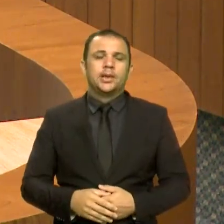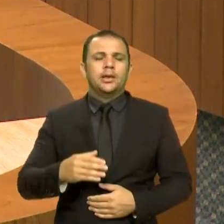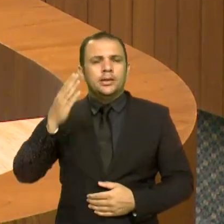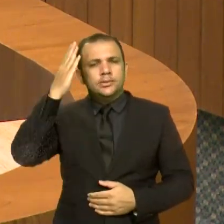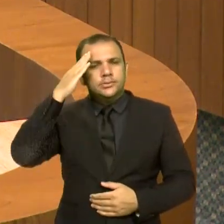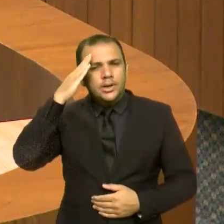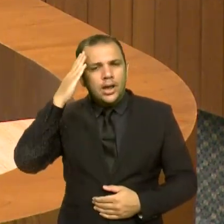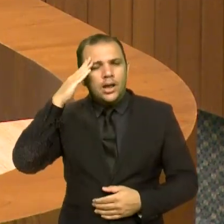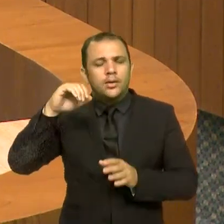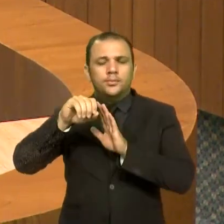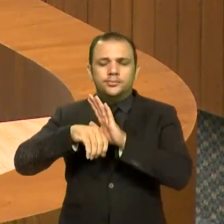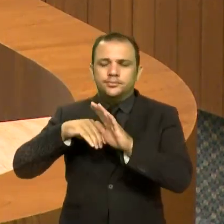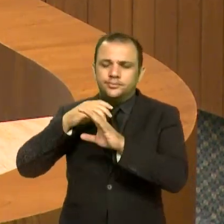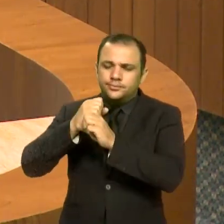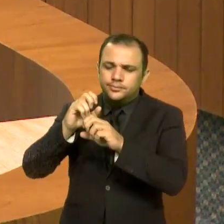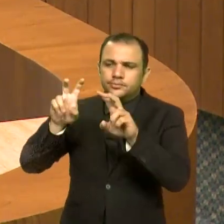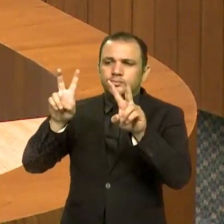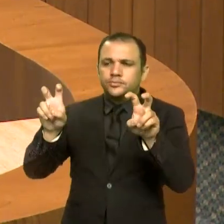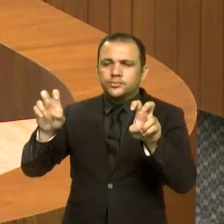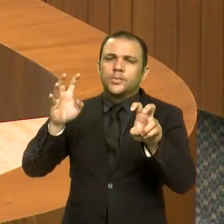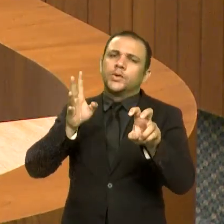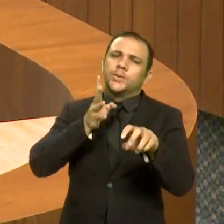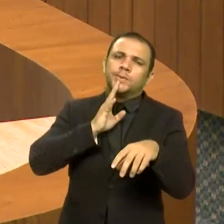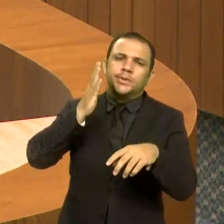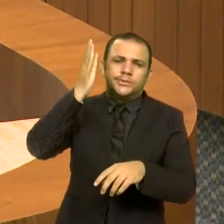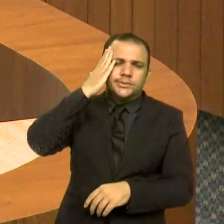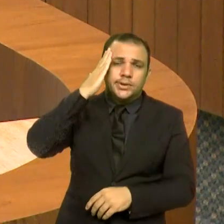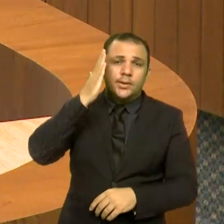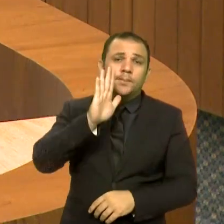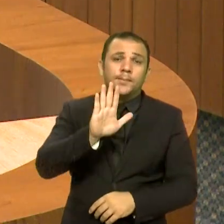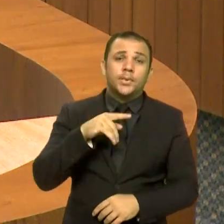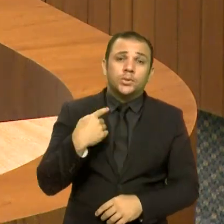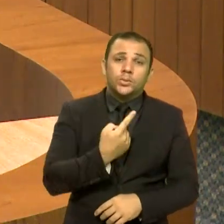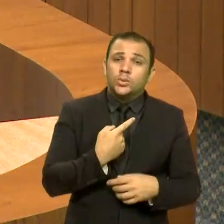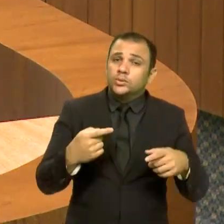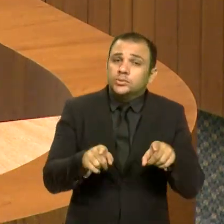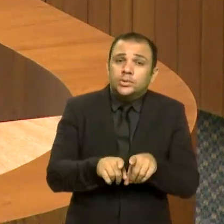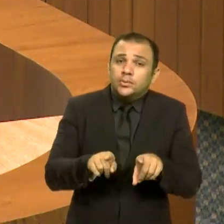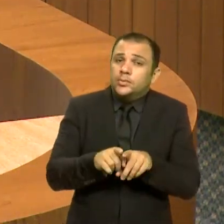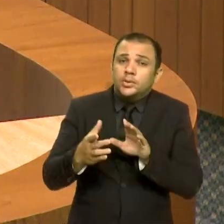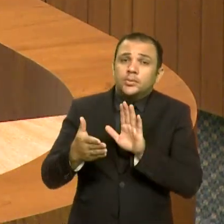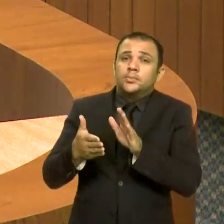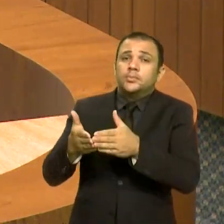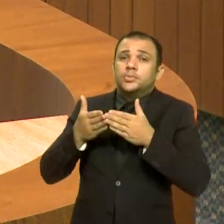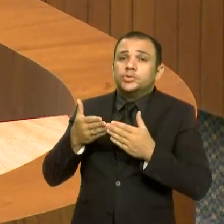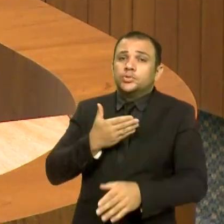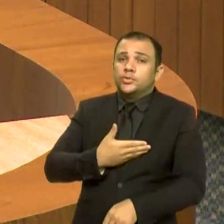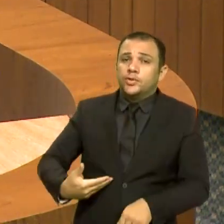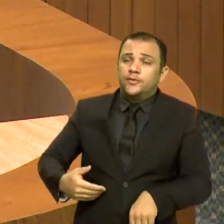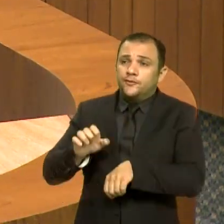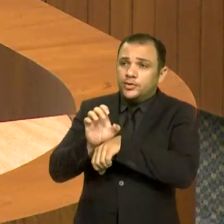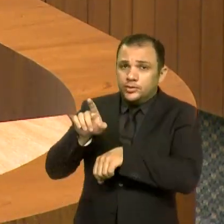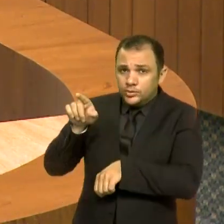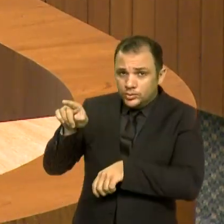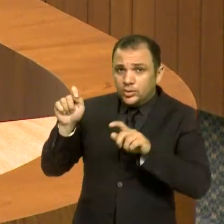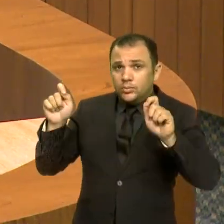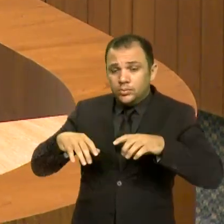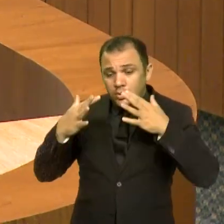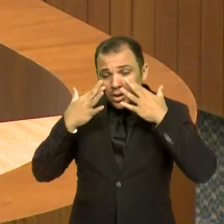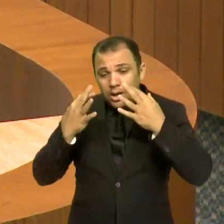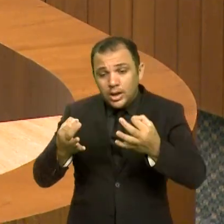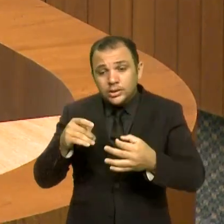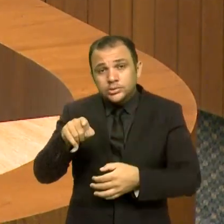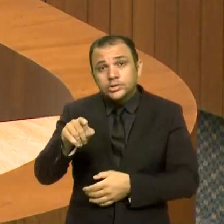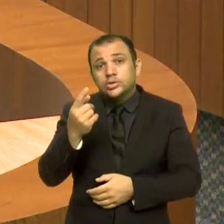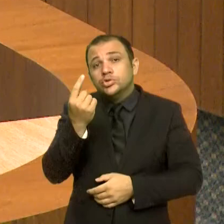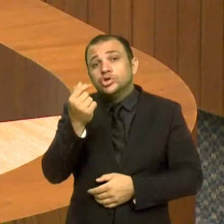pleno conhecimento disso, mas nós também solicitamos ao governo do Estado que pudesse ter uma atenção com relação aos recursos do